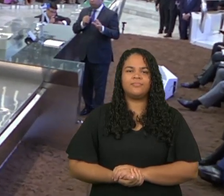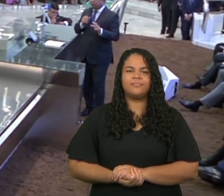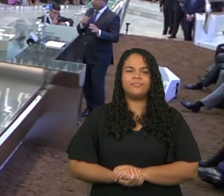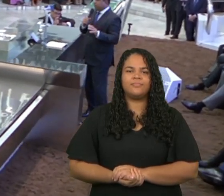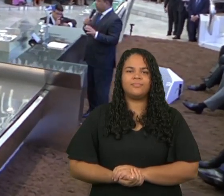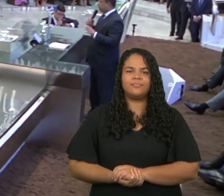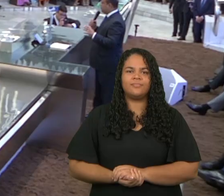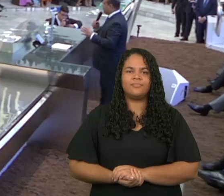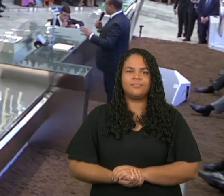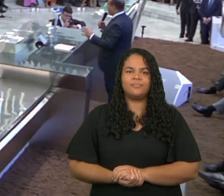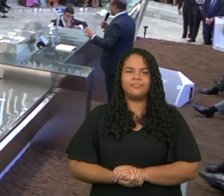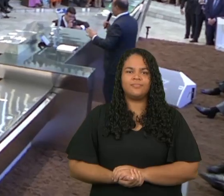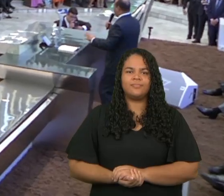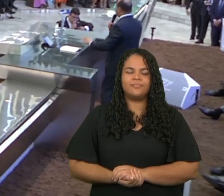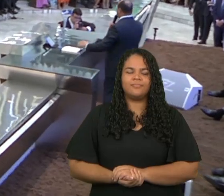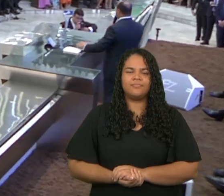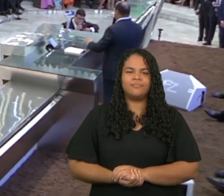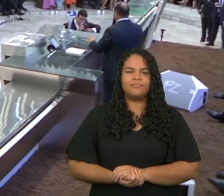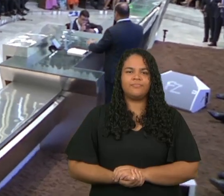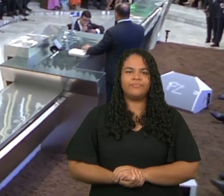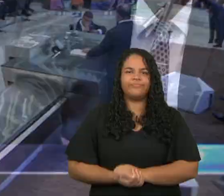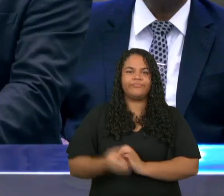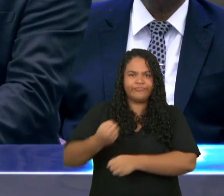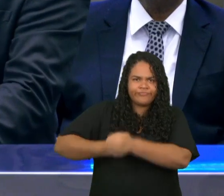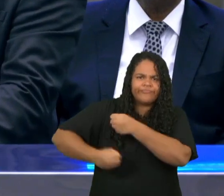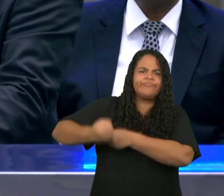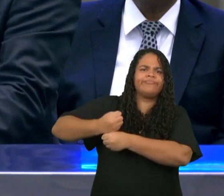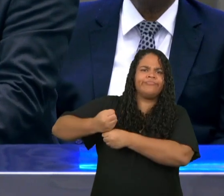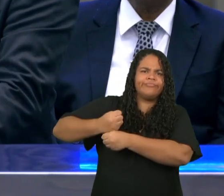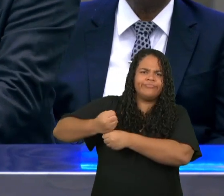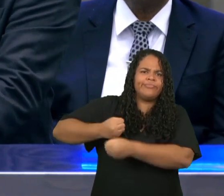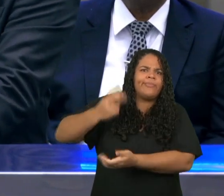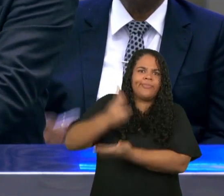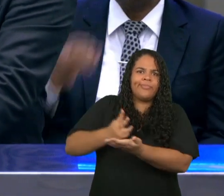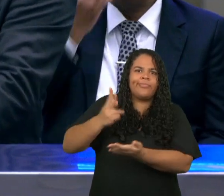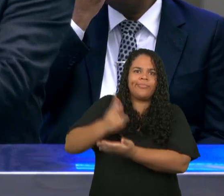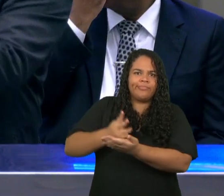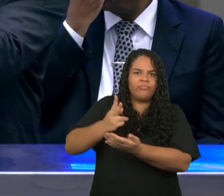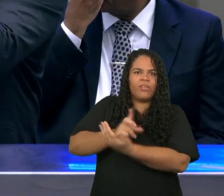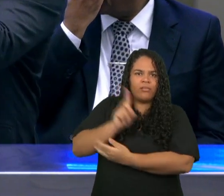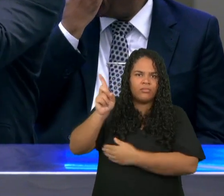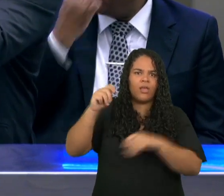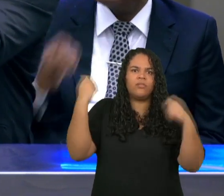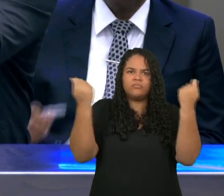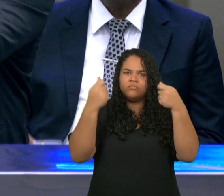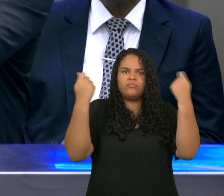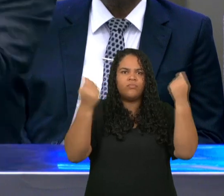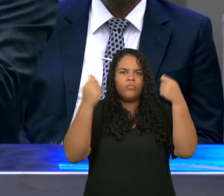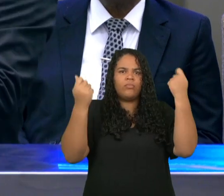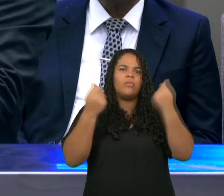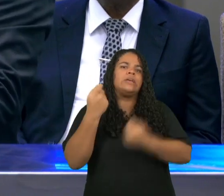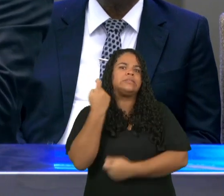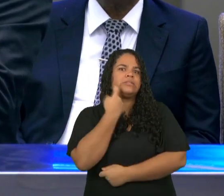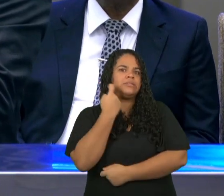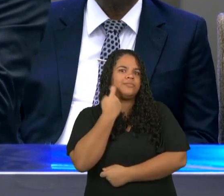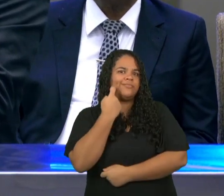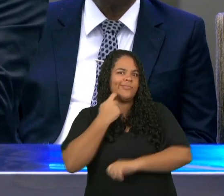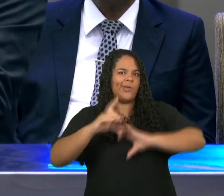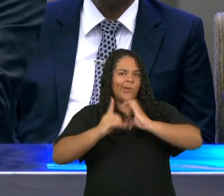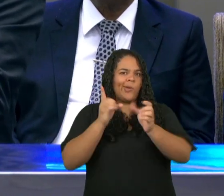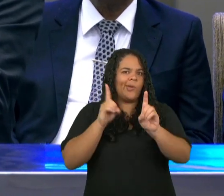O ano passado eu estive várias sextas-feiras do culto doutrina pregando lá em Caruaru sobre as promessas de